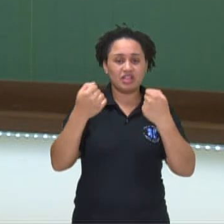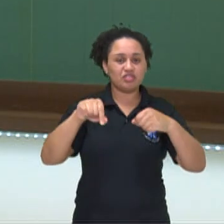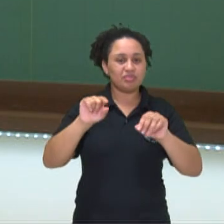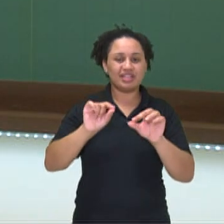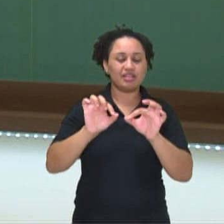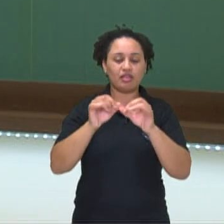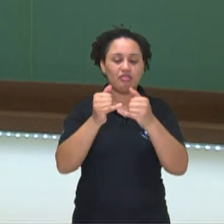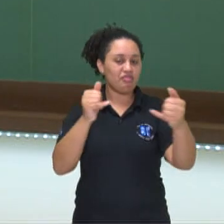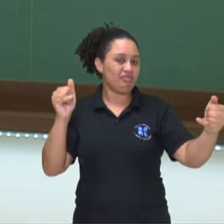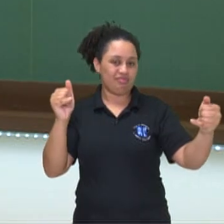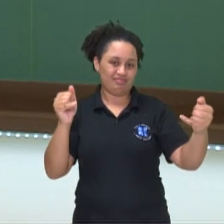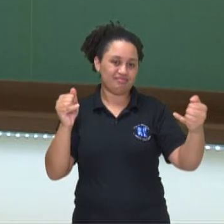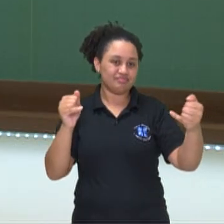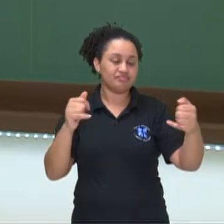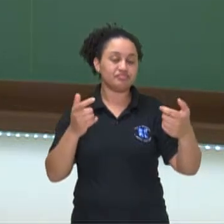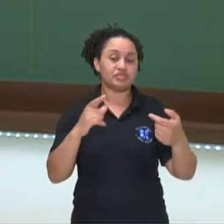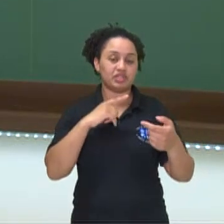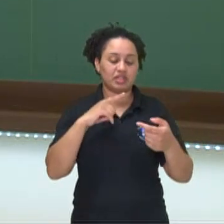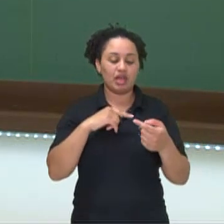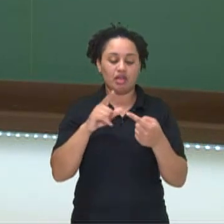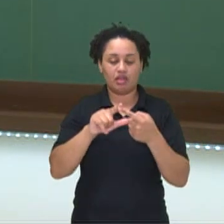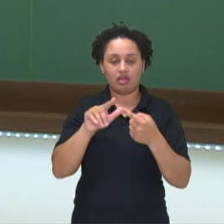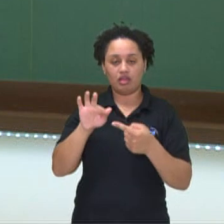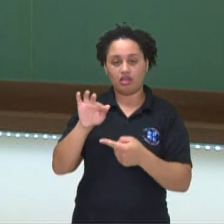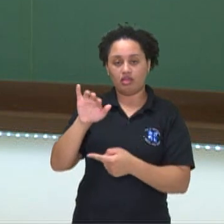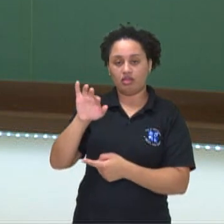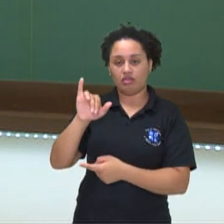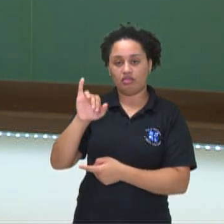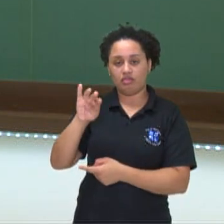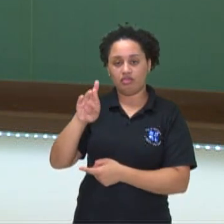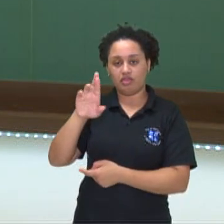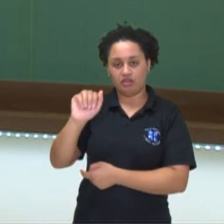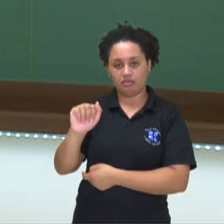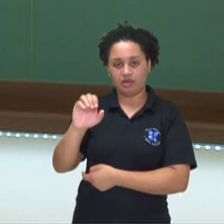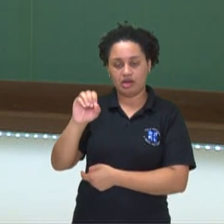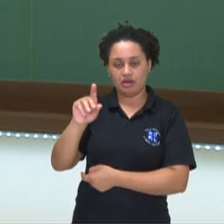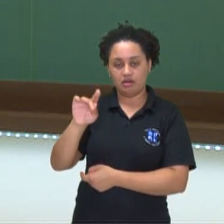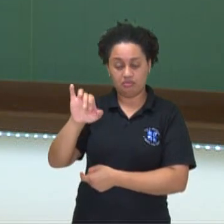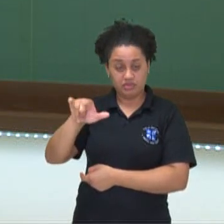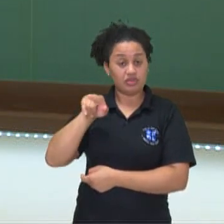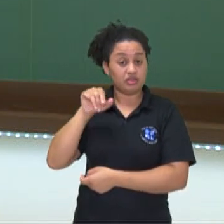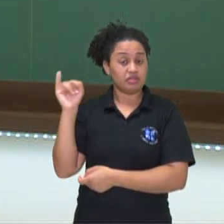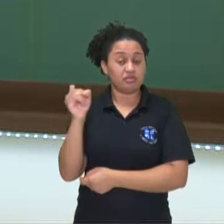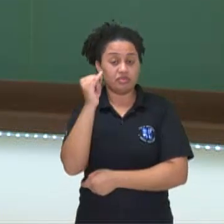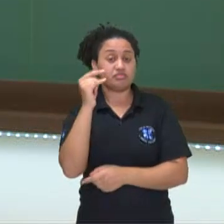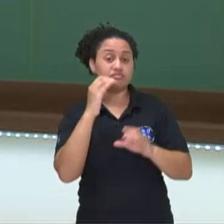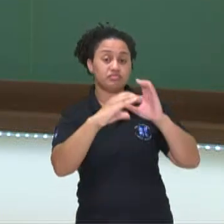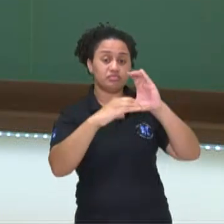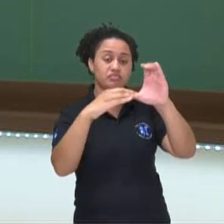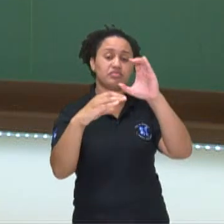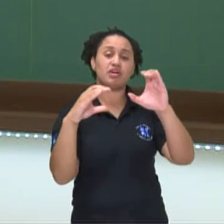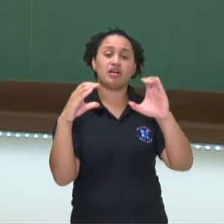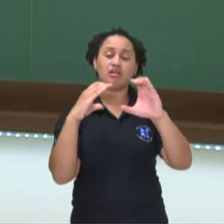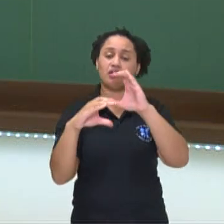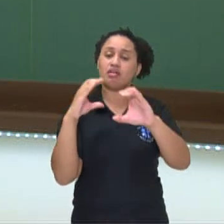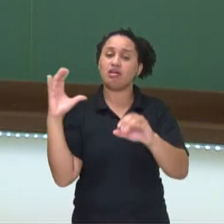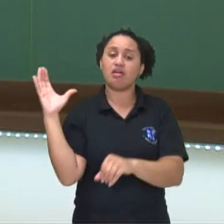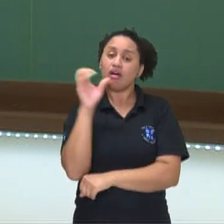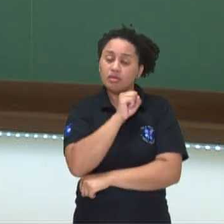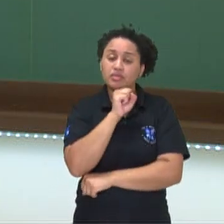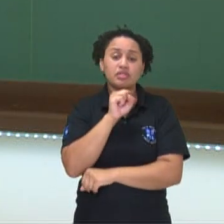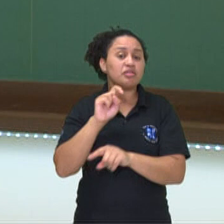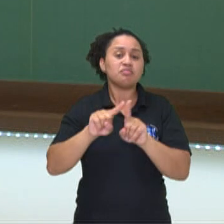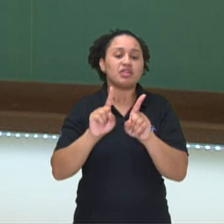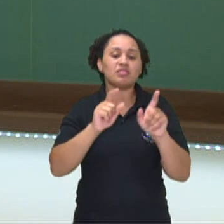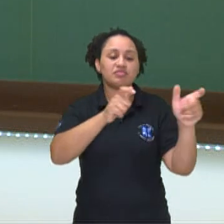Então, a gente tem a fibra óptica como sendo fundamental para a comunicação, de forma rápida e eficiente, mas nem todos